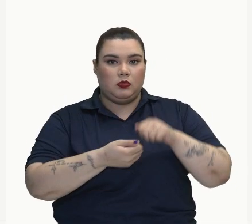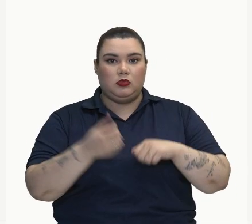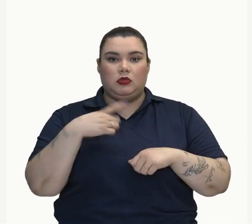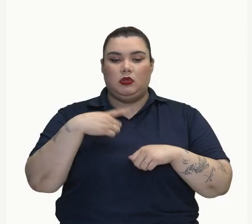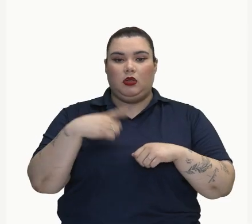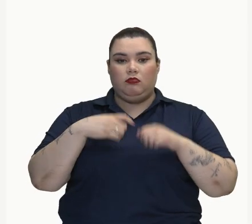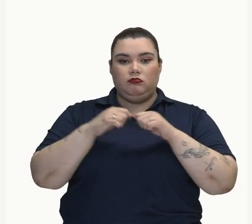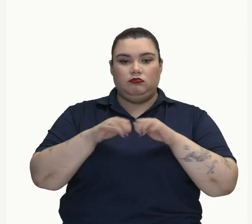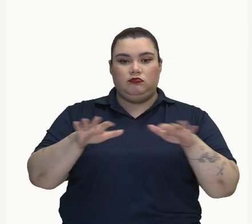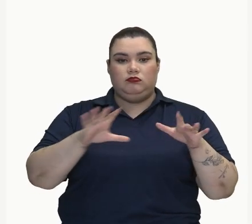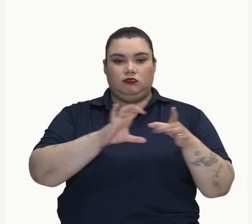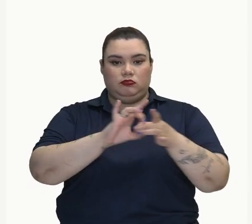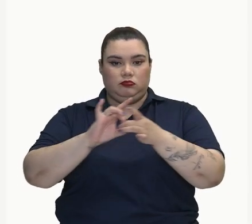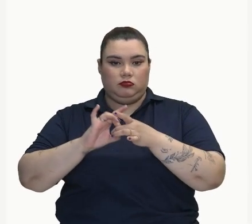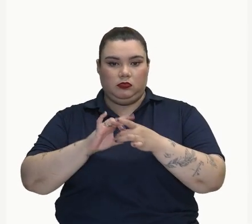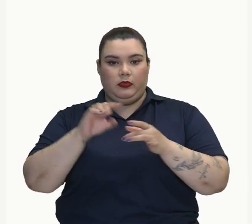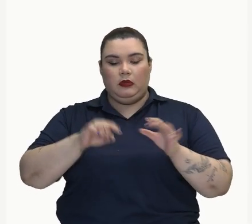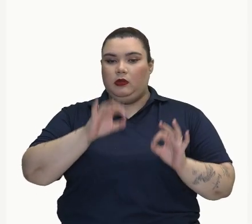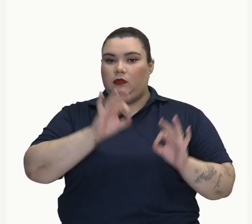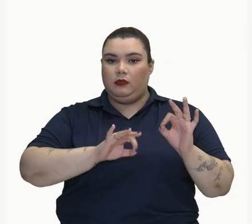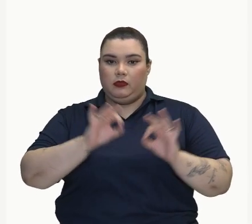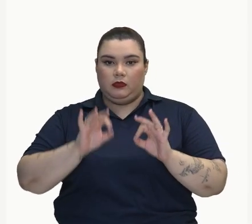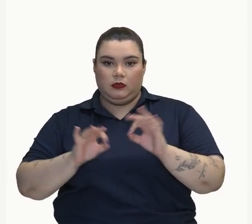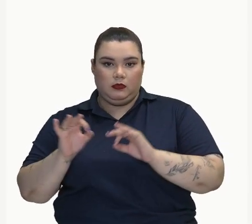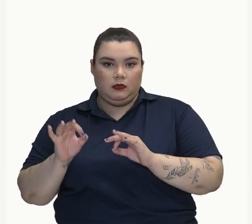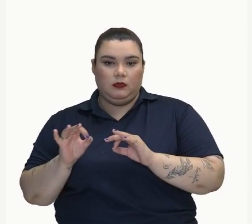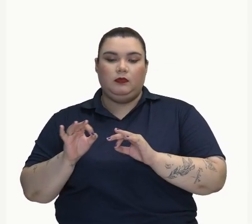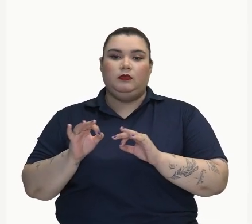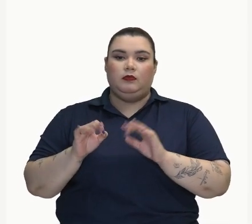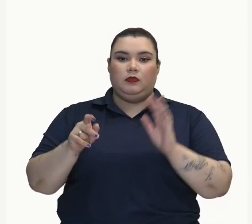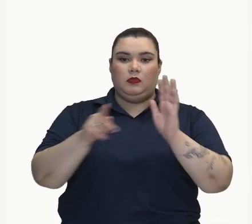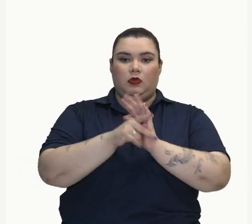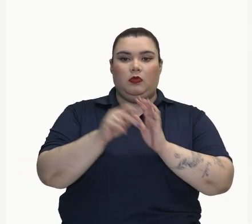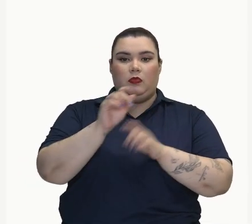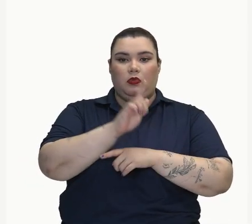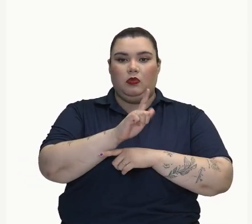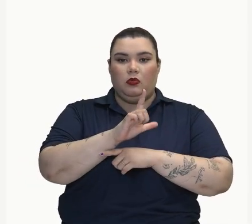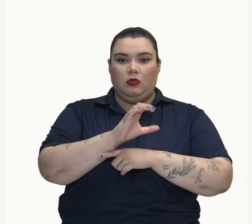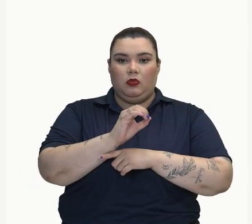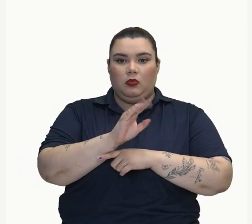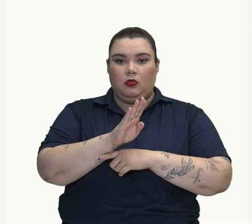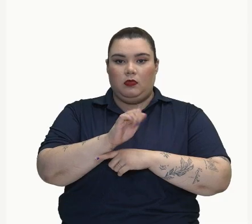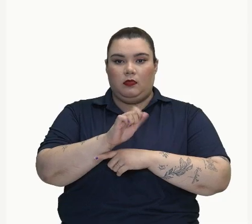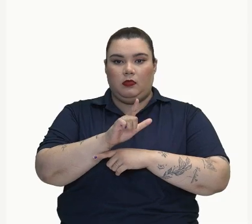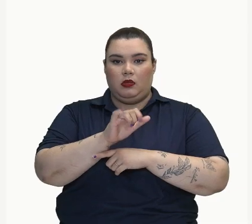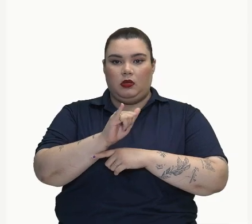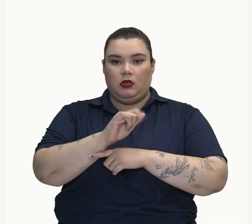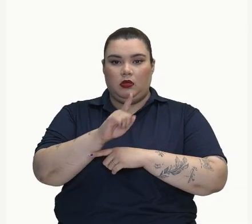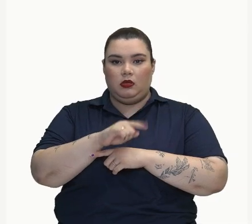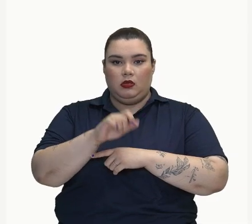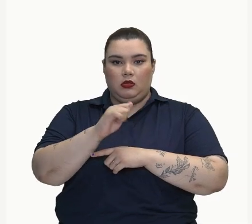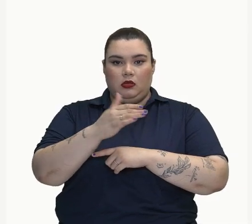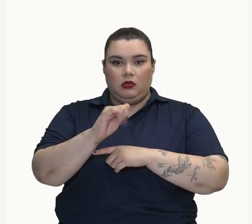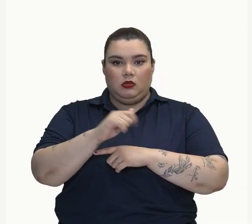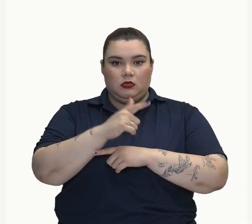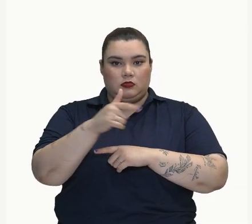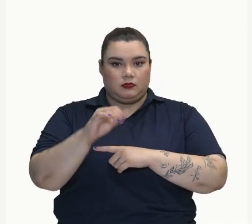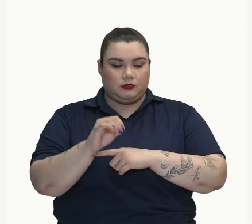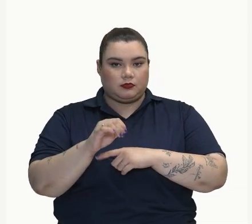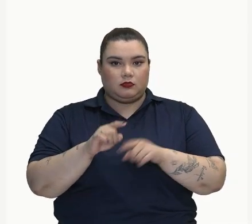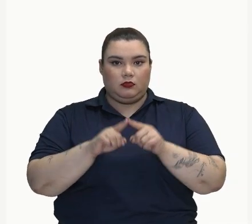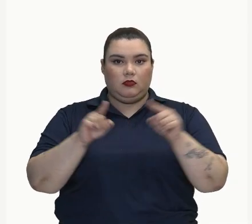estejam conectadas a esse processo da globalização. Mas ainda quero trazer para vocês